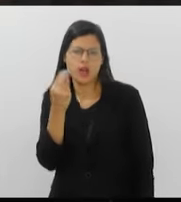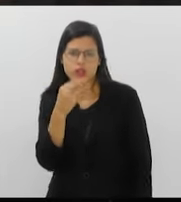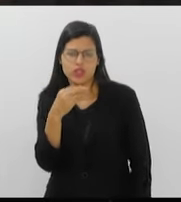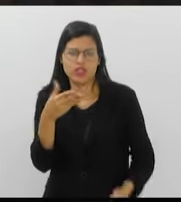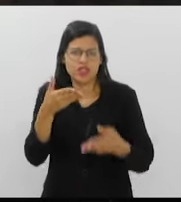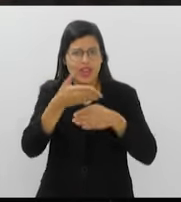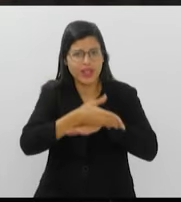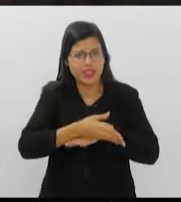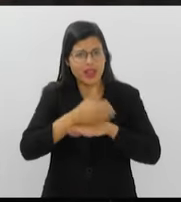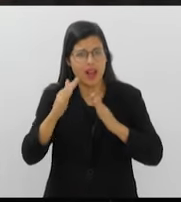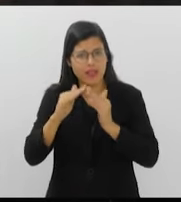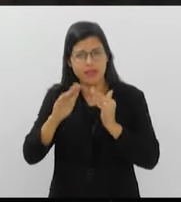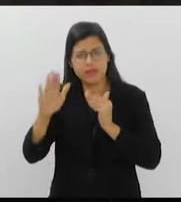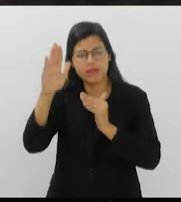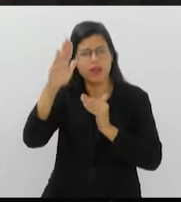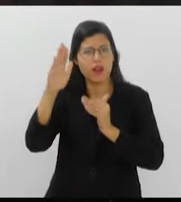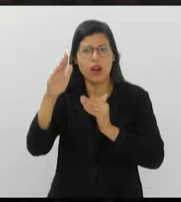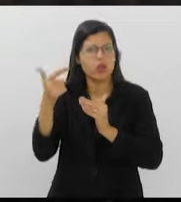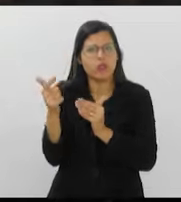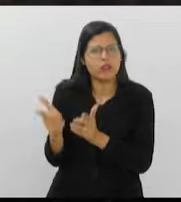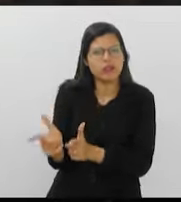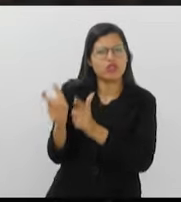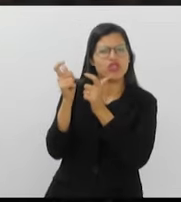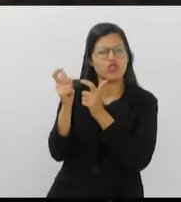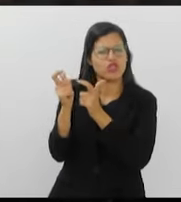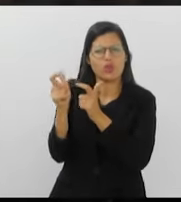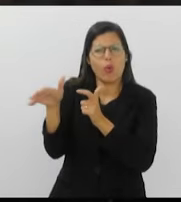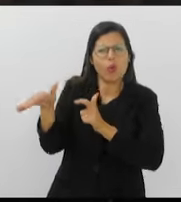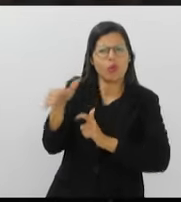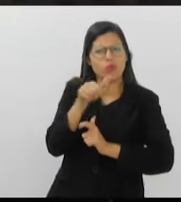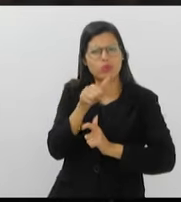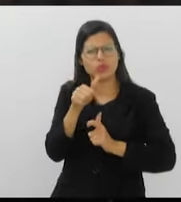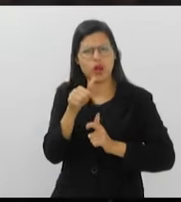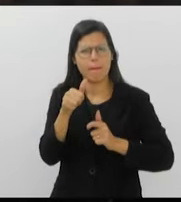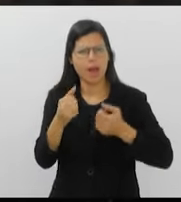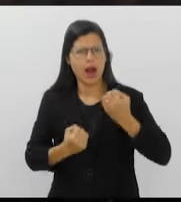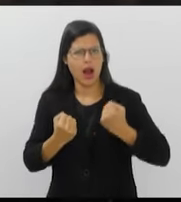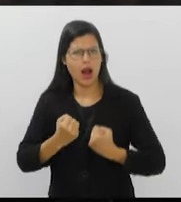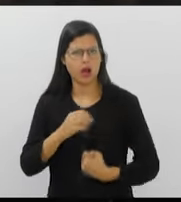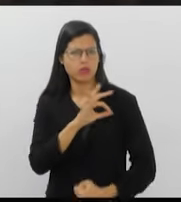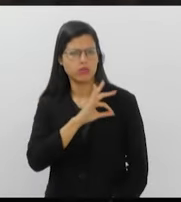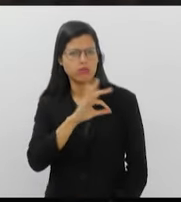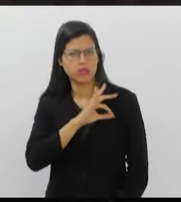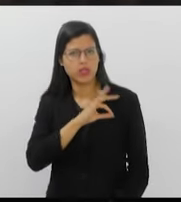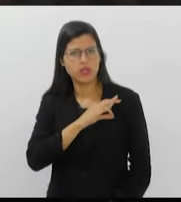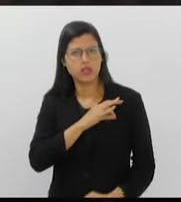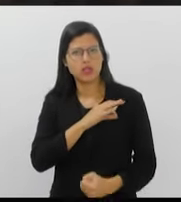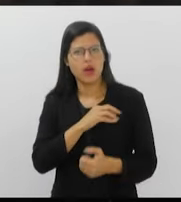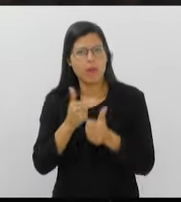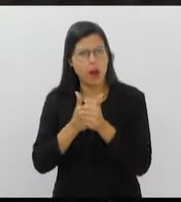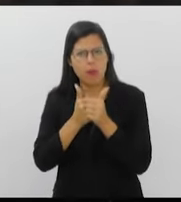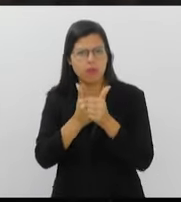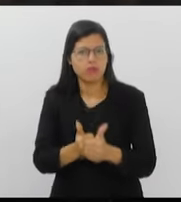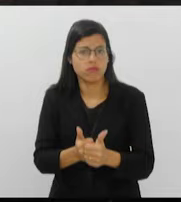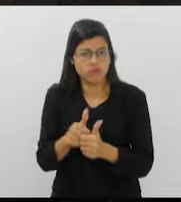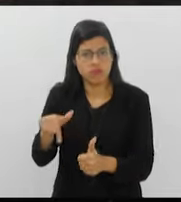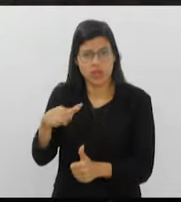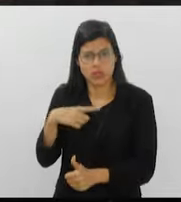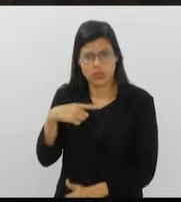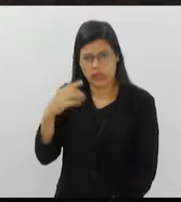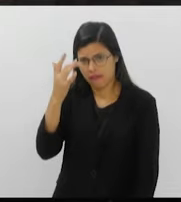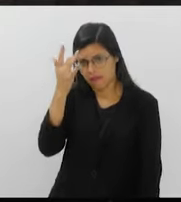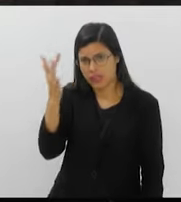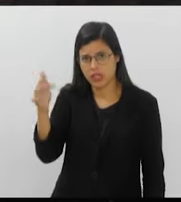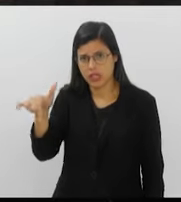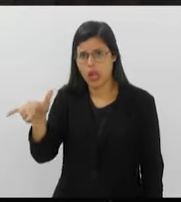ter um tiro, sem chamar uma viatura para escoltar, já que ele tem essa facilidade, eu convido o ministro Flávio